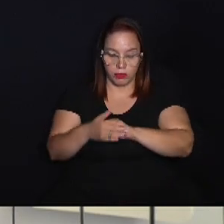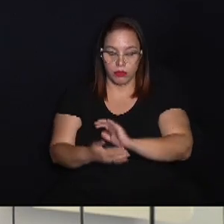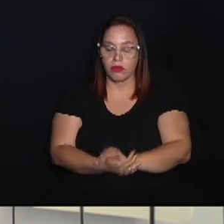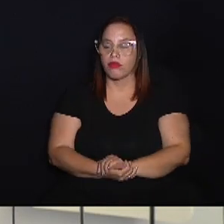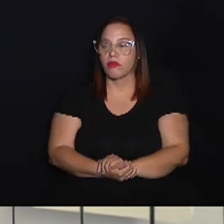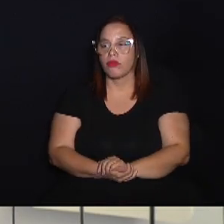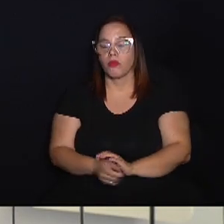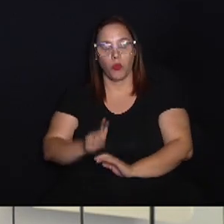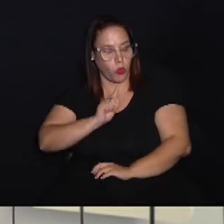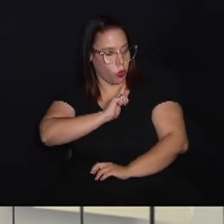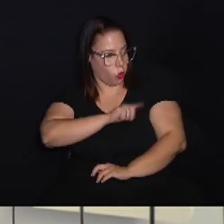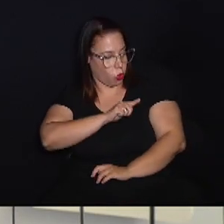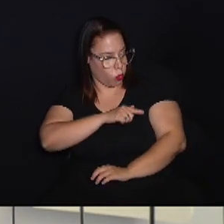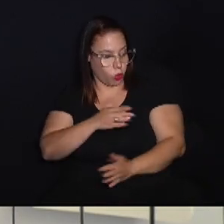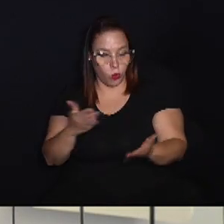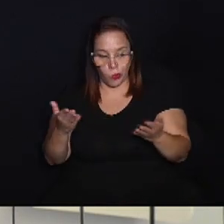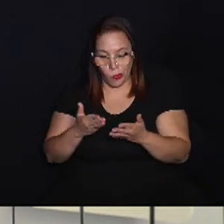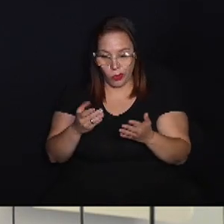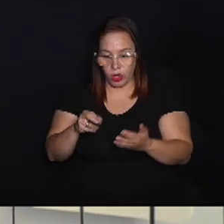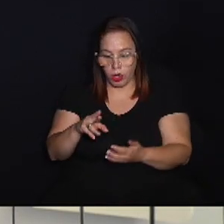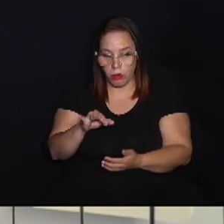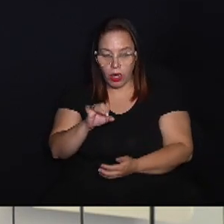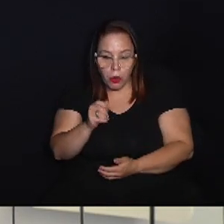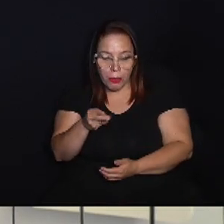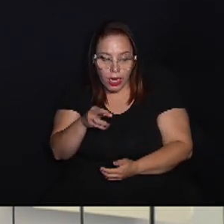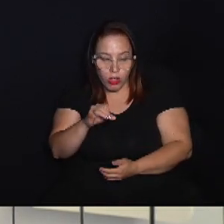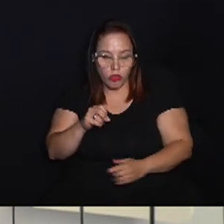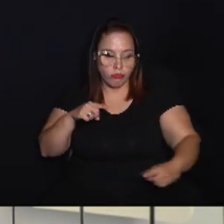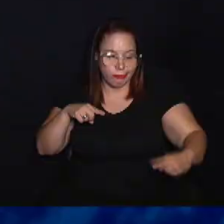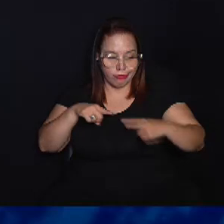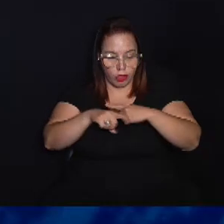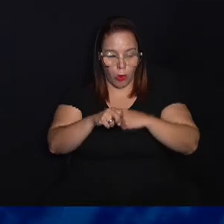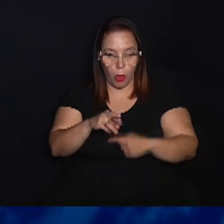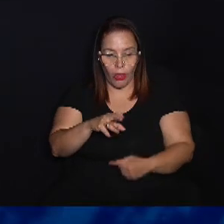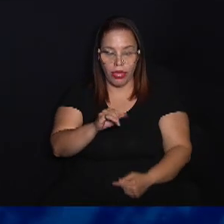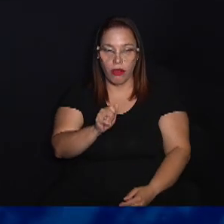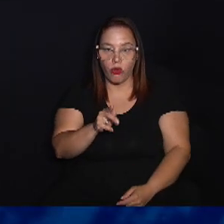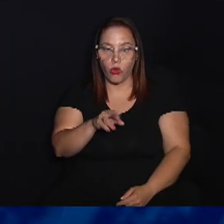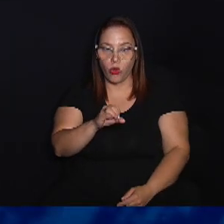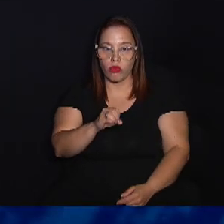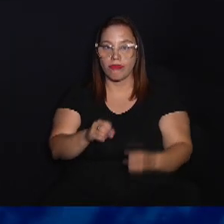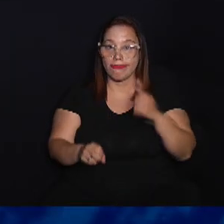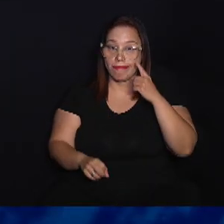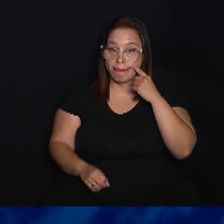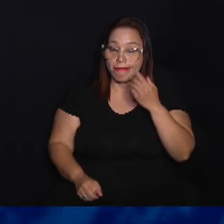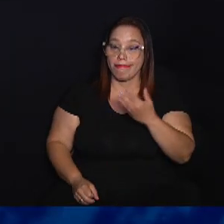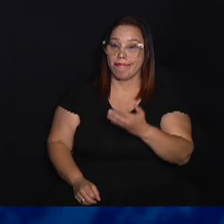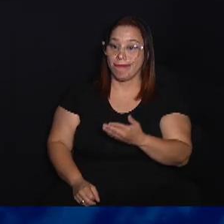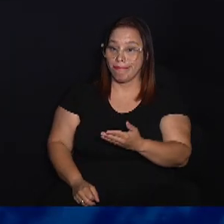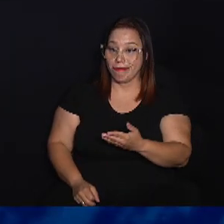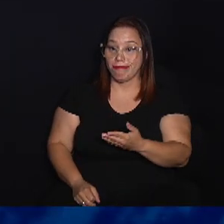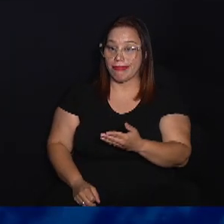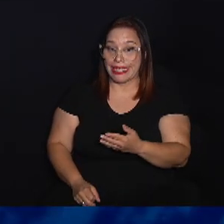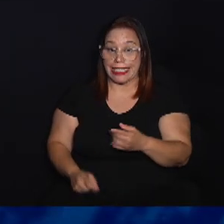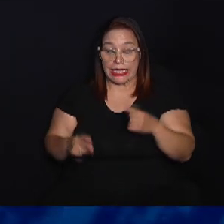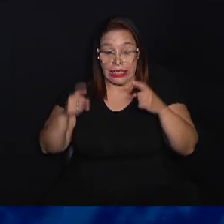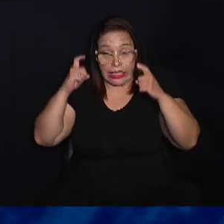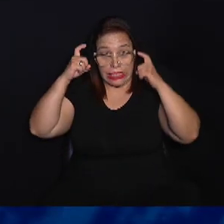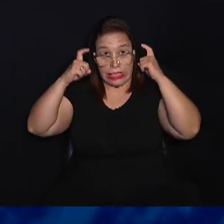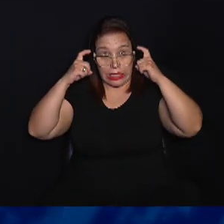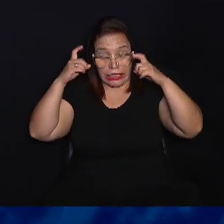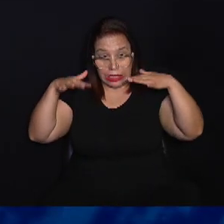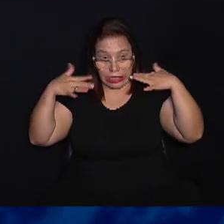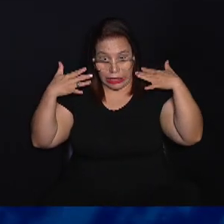O Guarani, que já está em Ribeirão Preto, enfrenta o Botafogo. Situação do Bugre desesperadora,